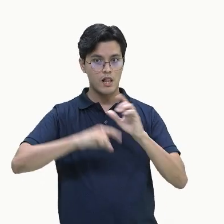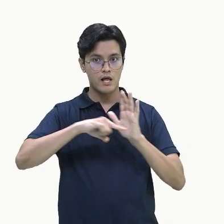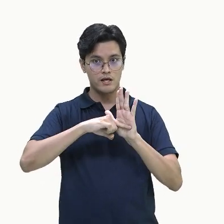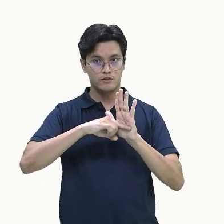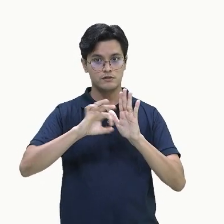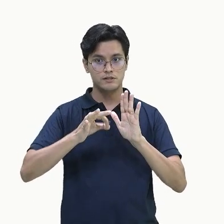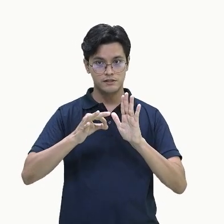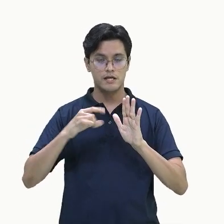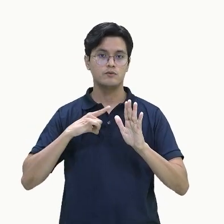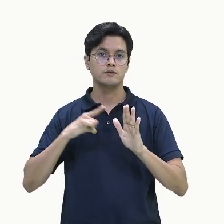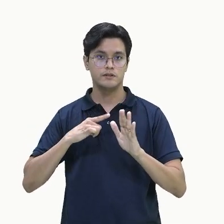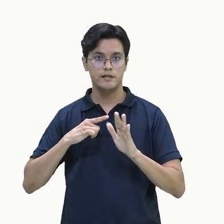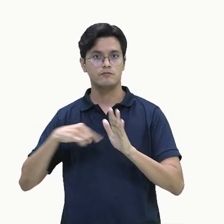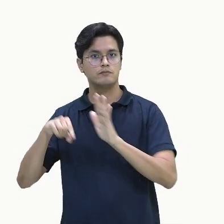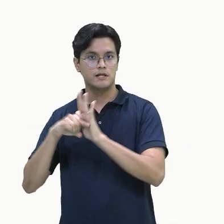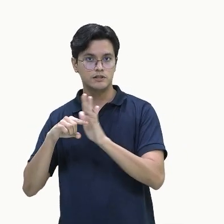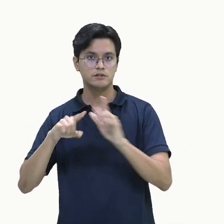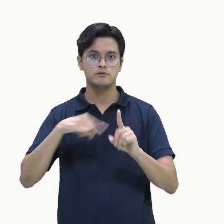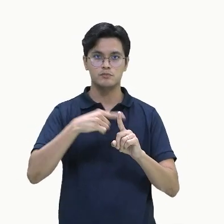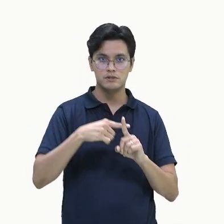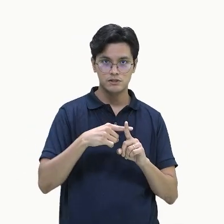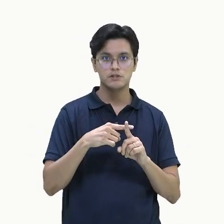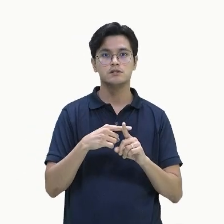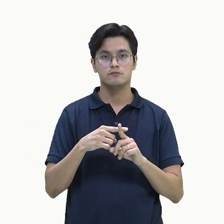mesma substância, tá bom?